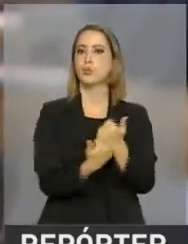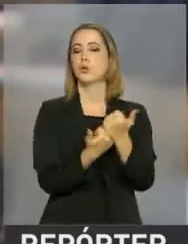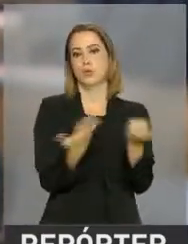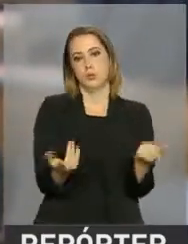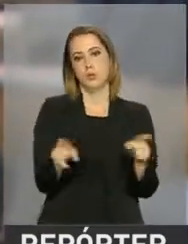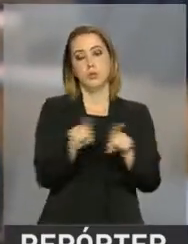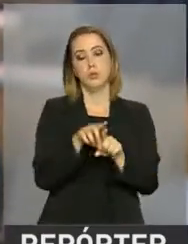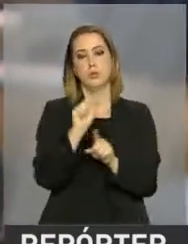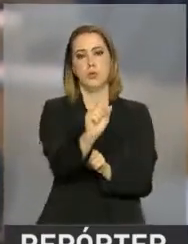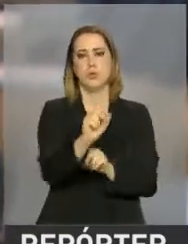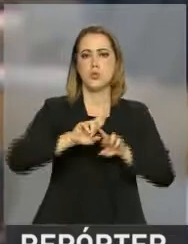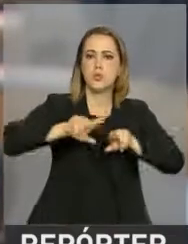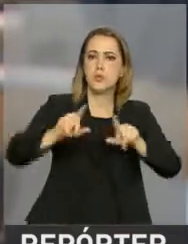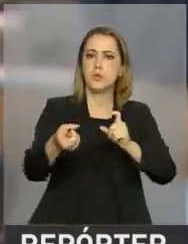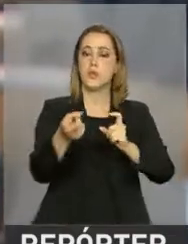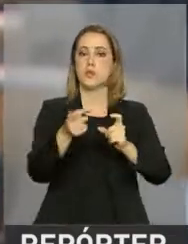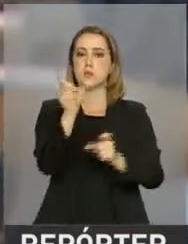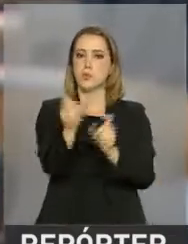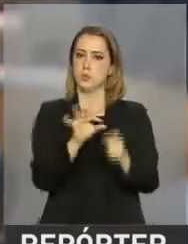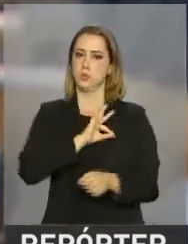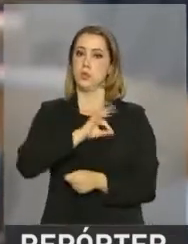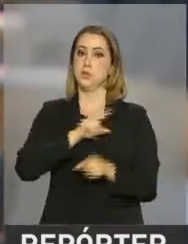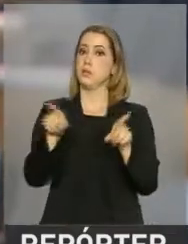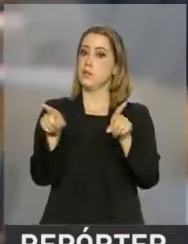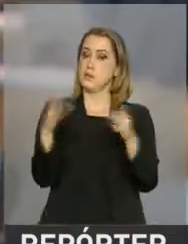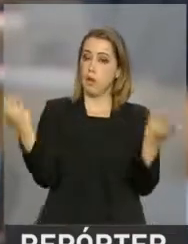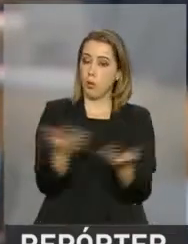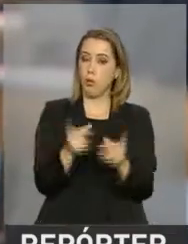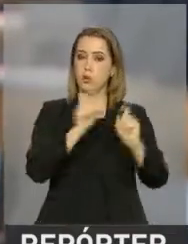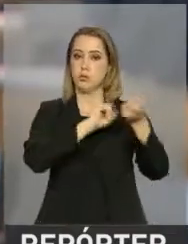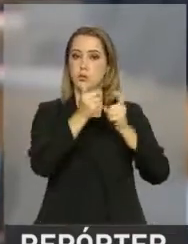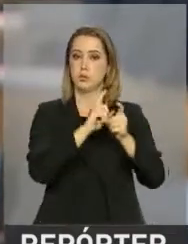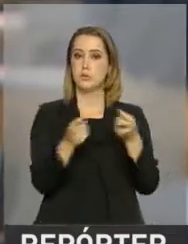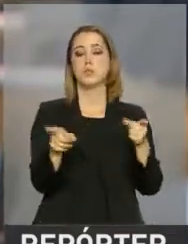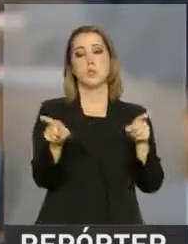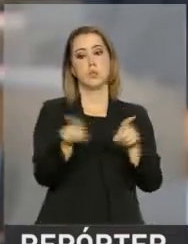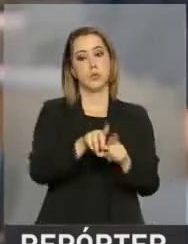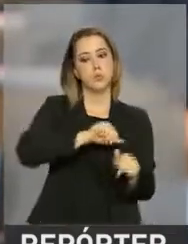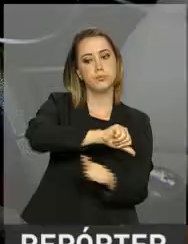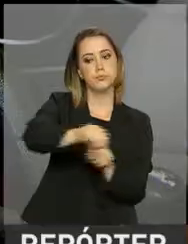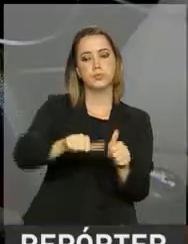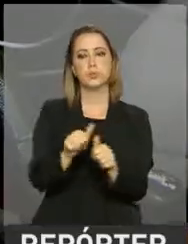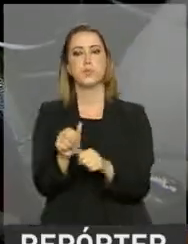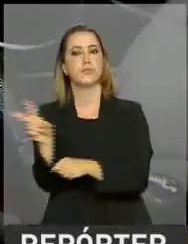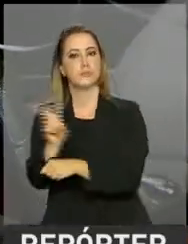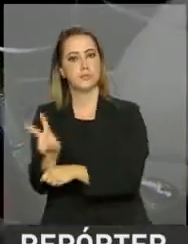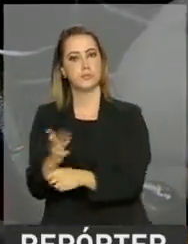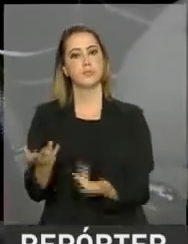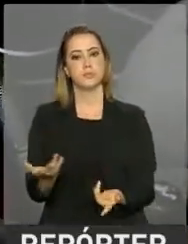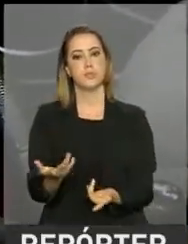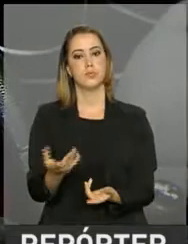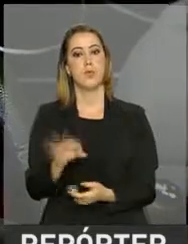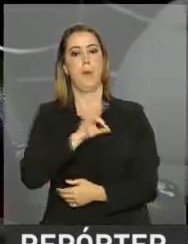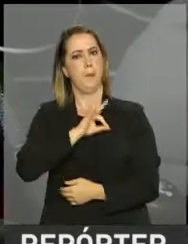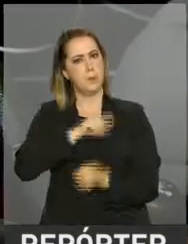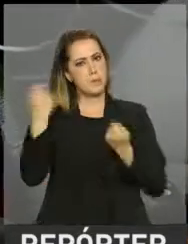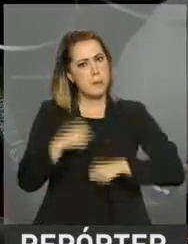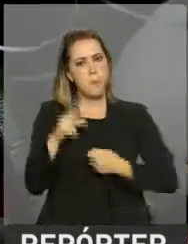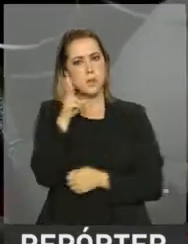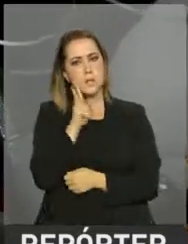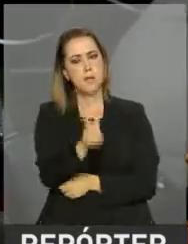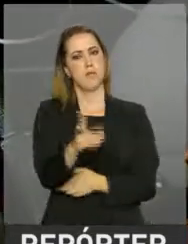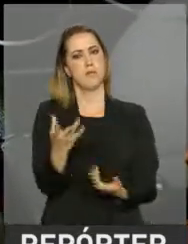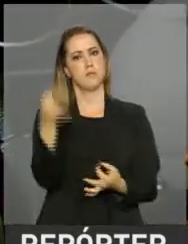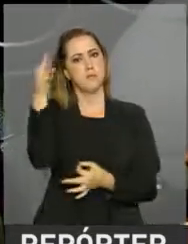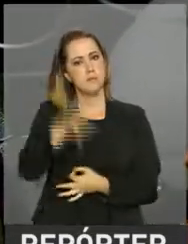serviço administrativo também estão sendo deslocados para o serviço operacional para reforçar a fiscalização. A polícia tem que estar em cima, tem que marcar, tem que